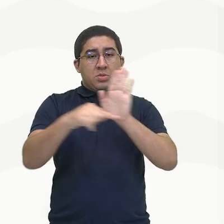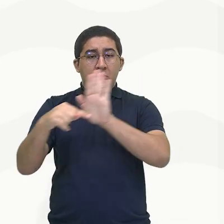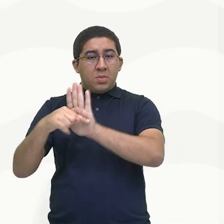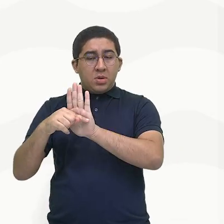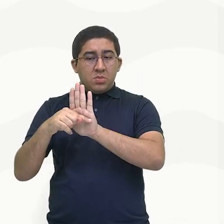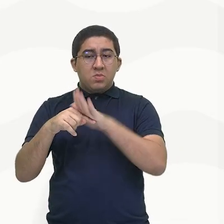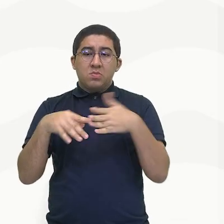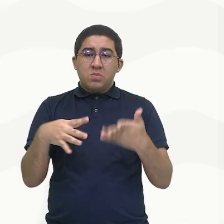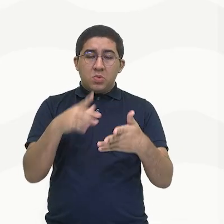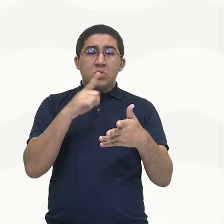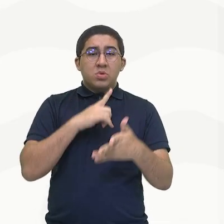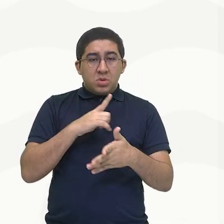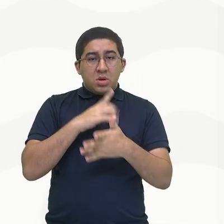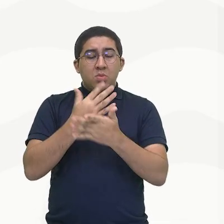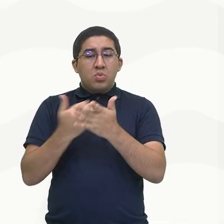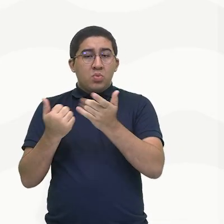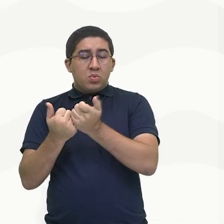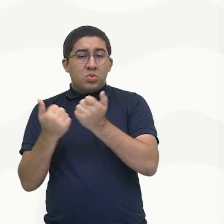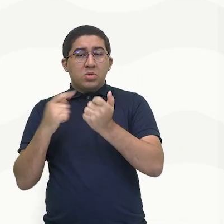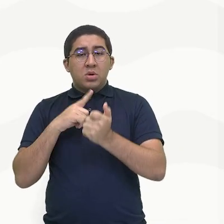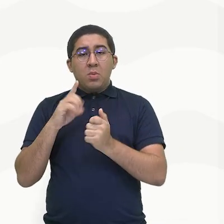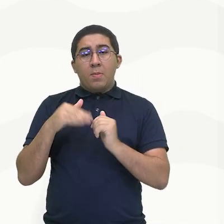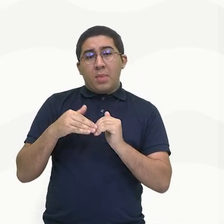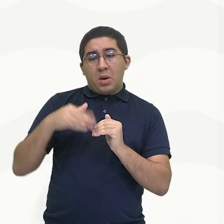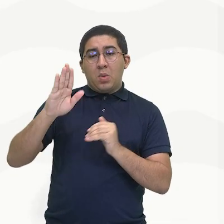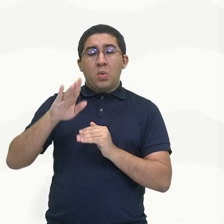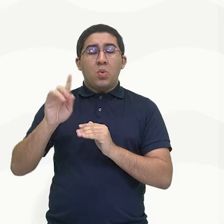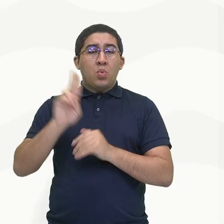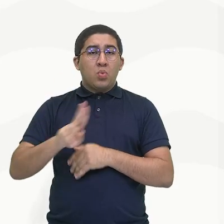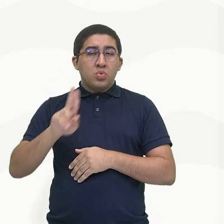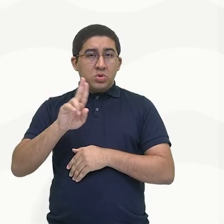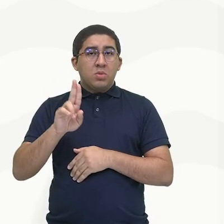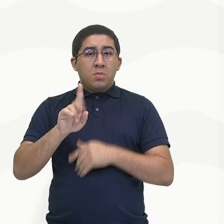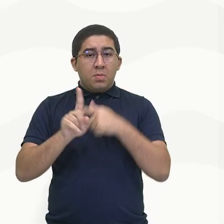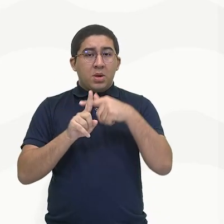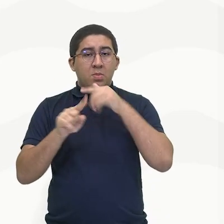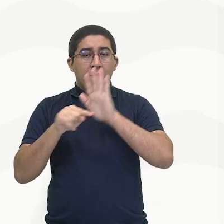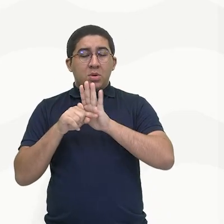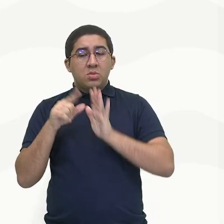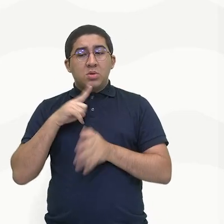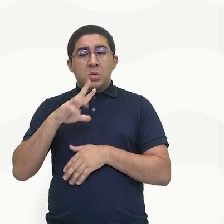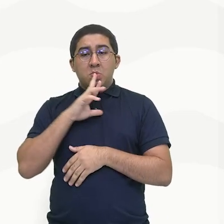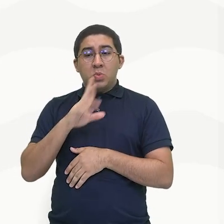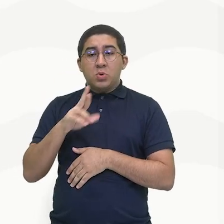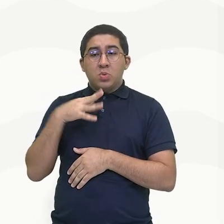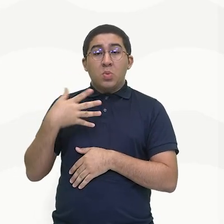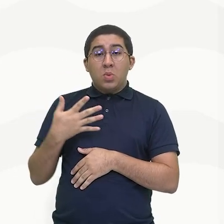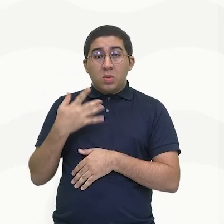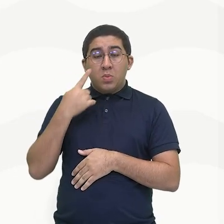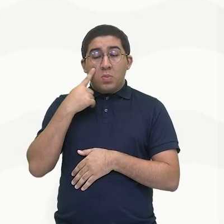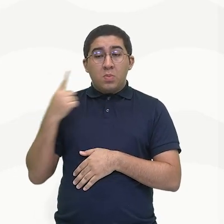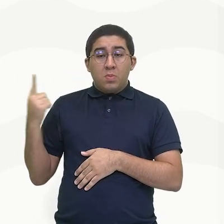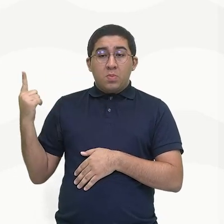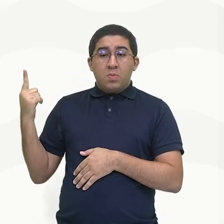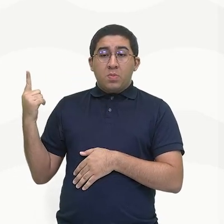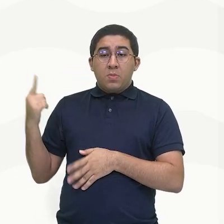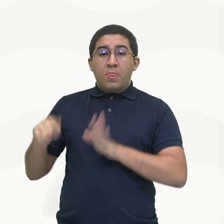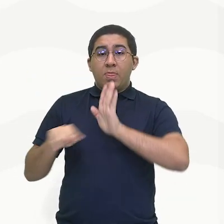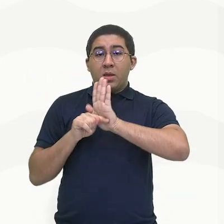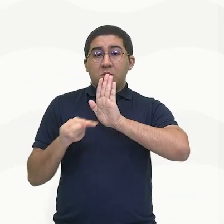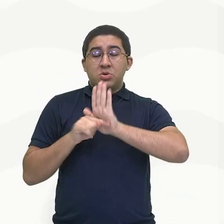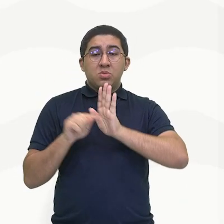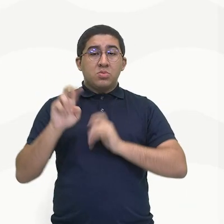subtração. Subtrai, coloca o sinal do maior. Valor absoluto. Ou seja, o resultado vai ser negativo.